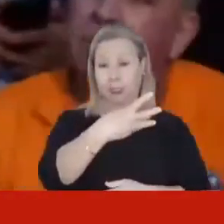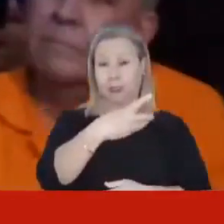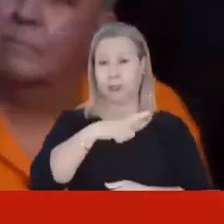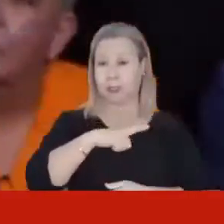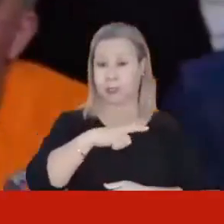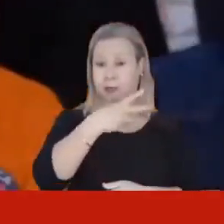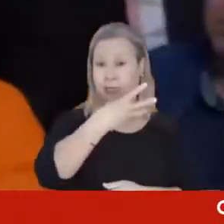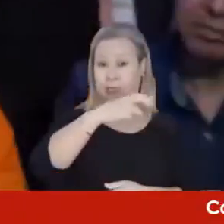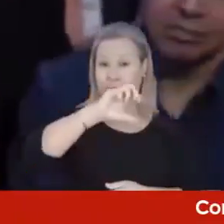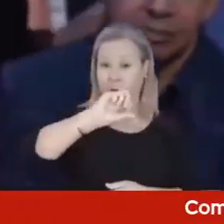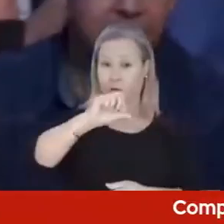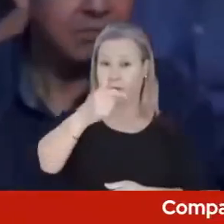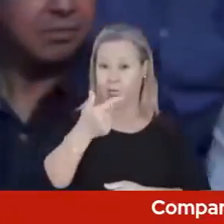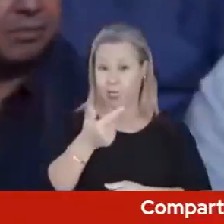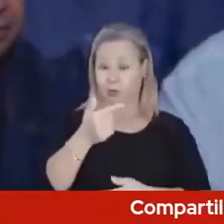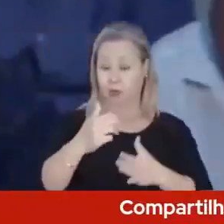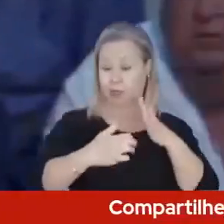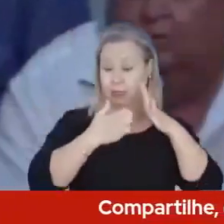392 empresas